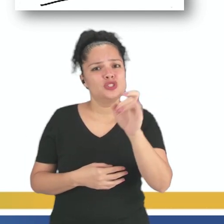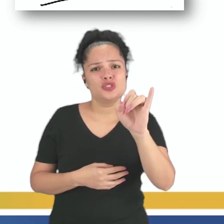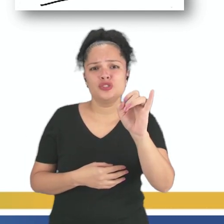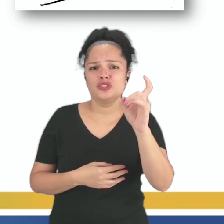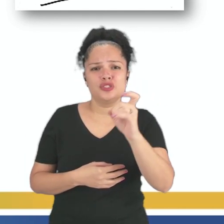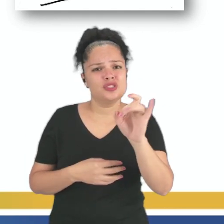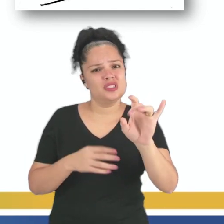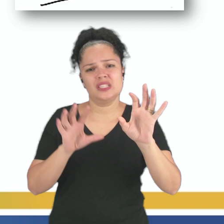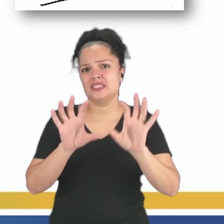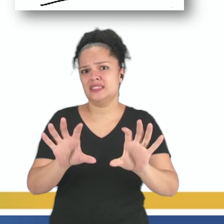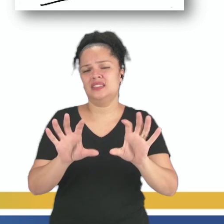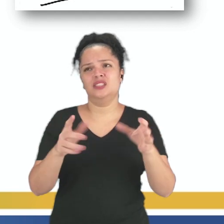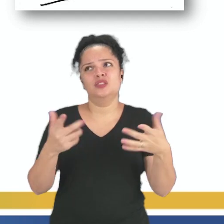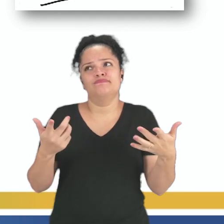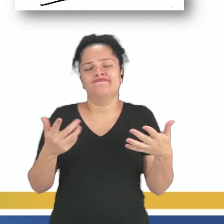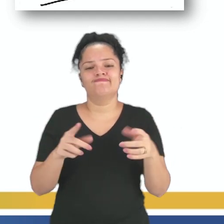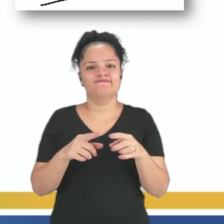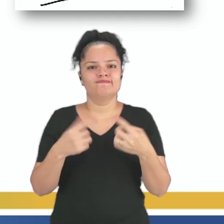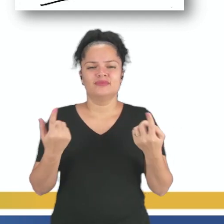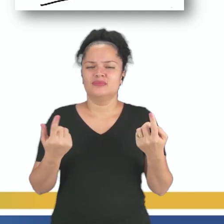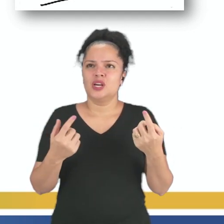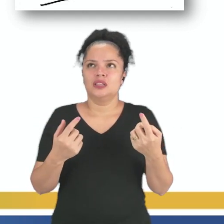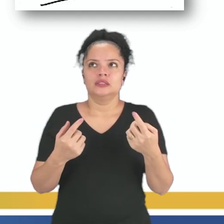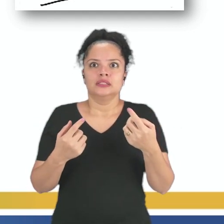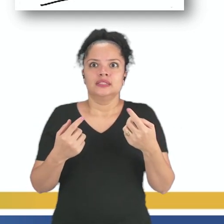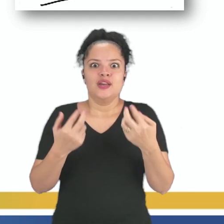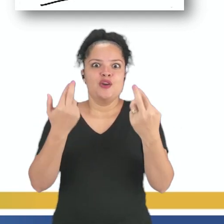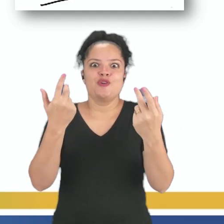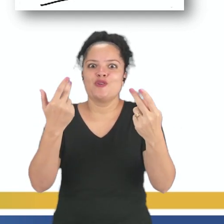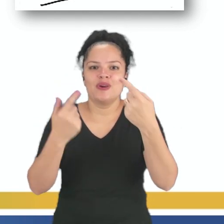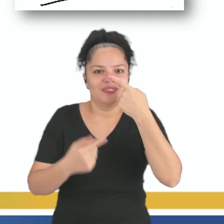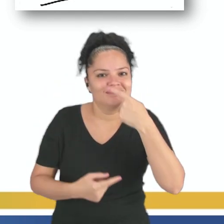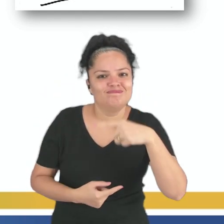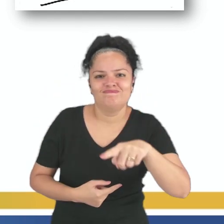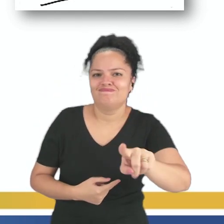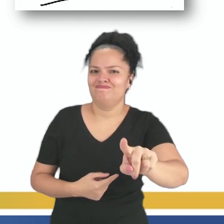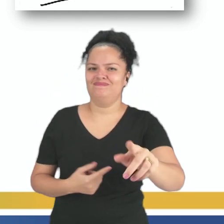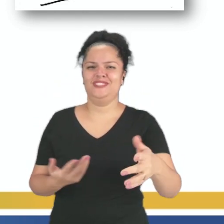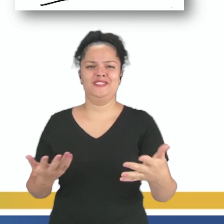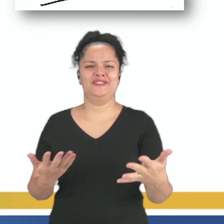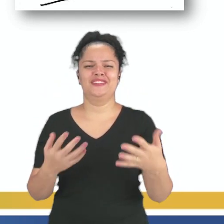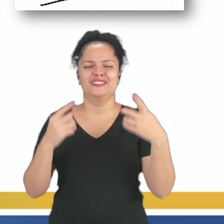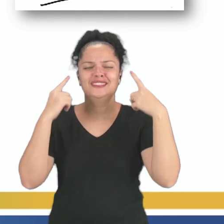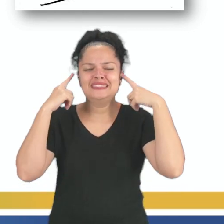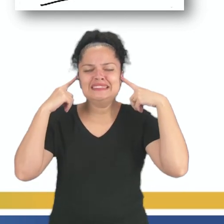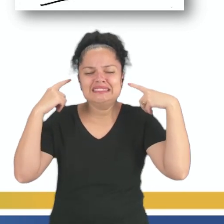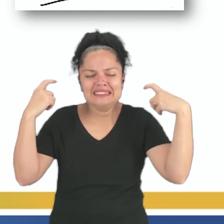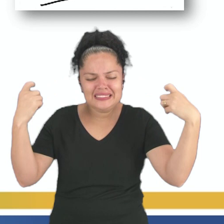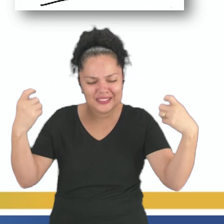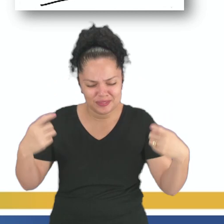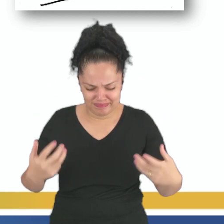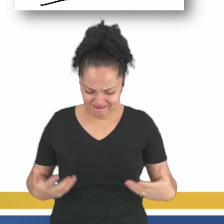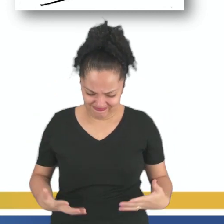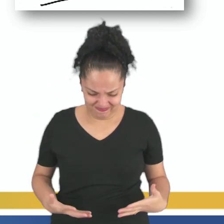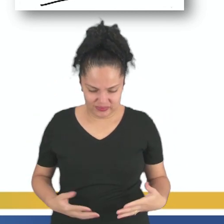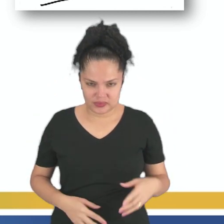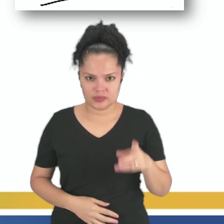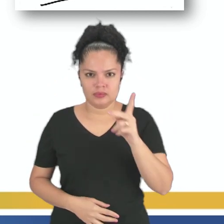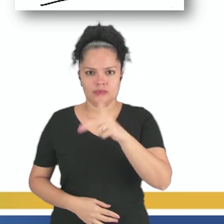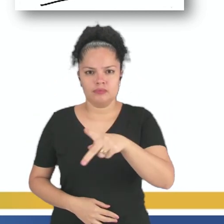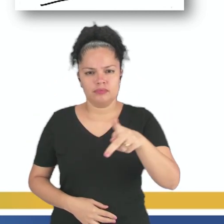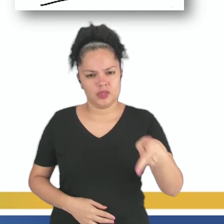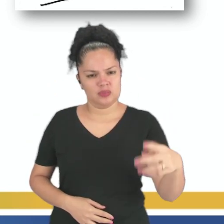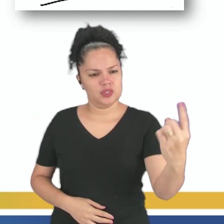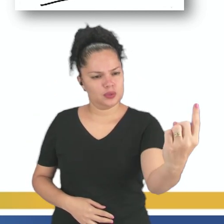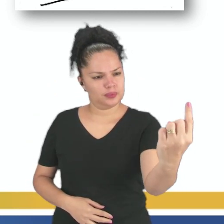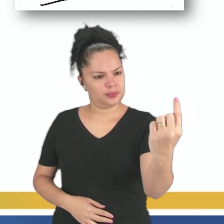foi fenomenal. Parecia um elefante, coisas de fazer barulho no chão. A professora chegou perto de